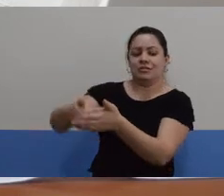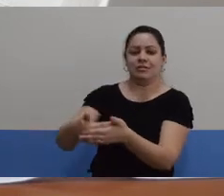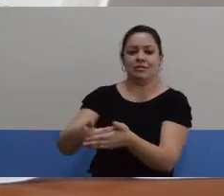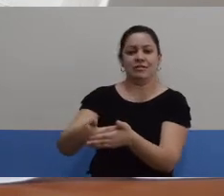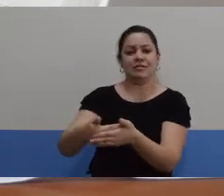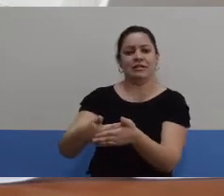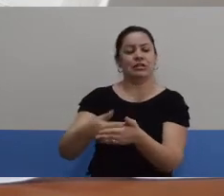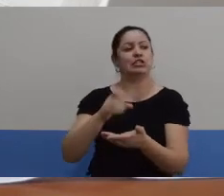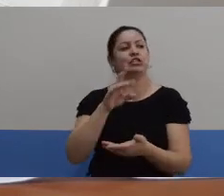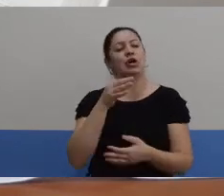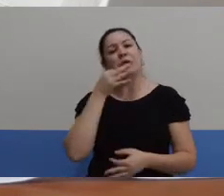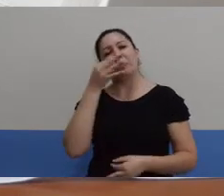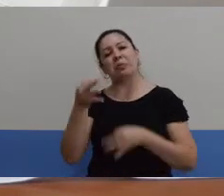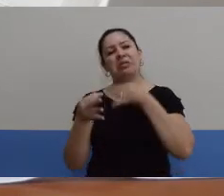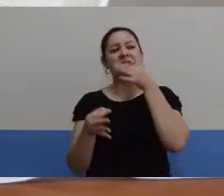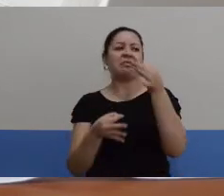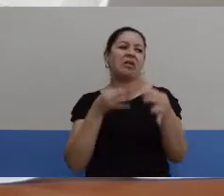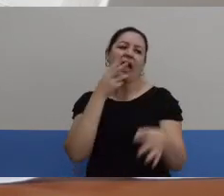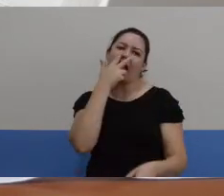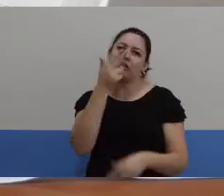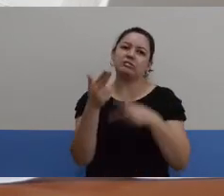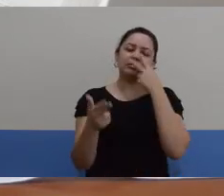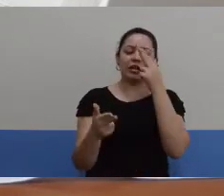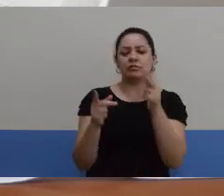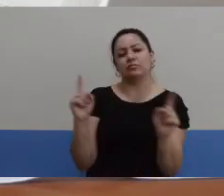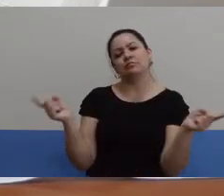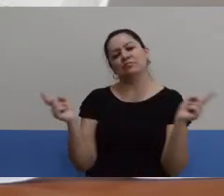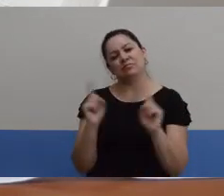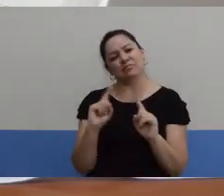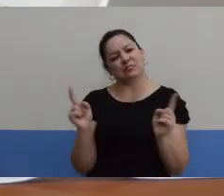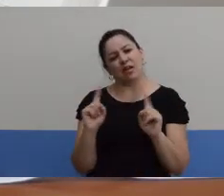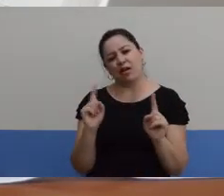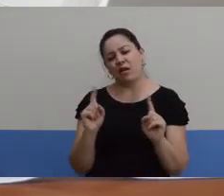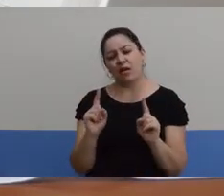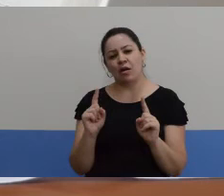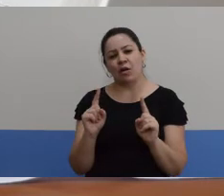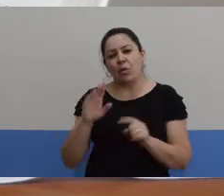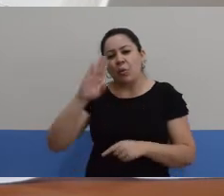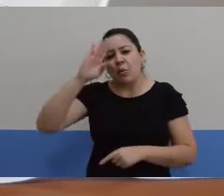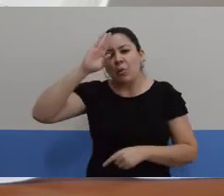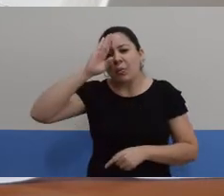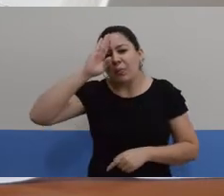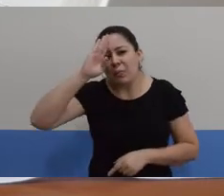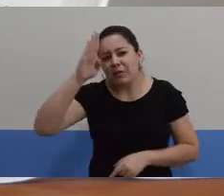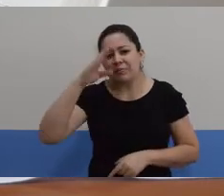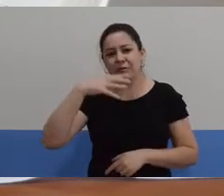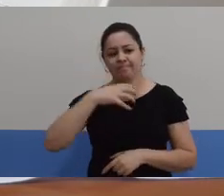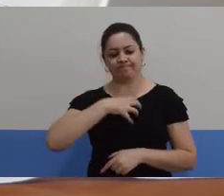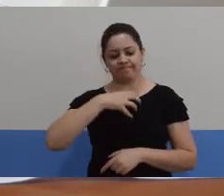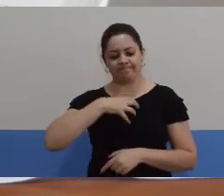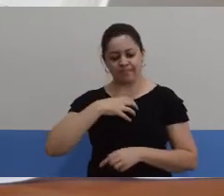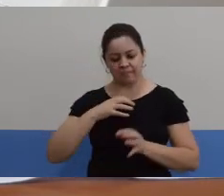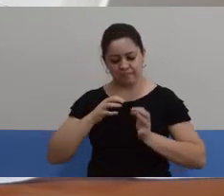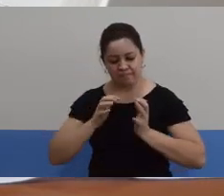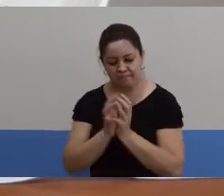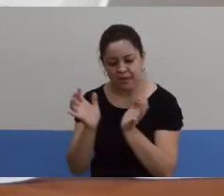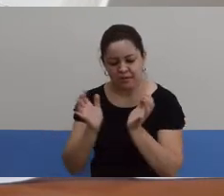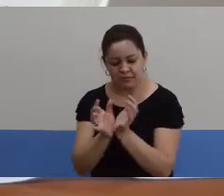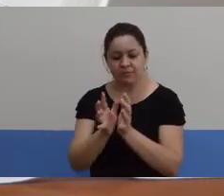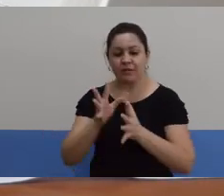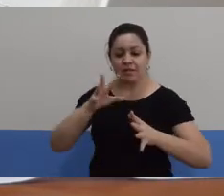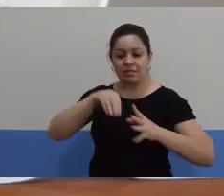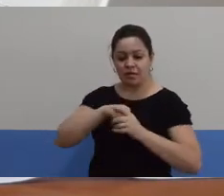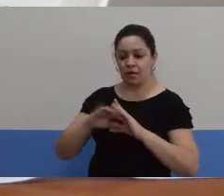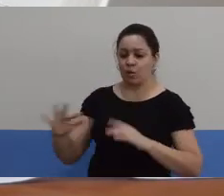simples opiniões pessoais. O essencial é eu me sentir parte dentro de um todo